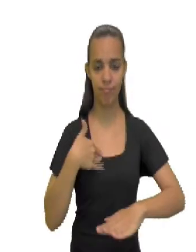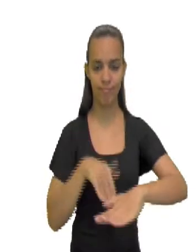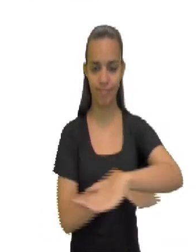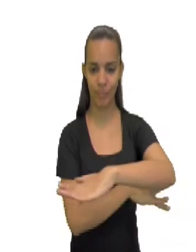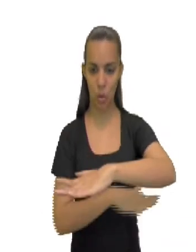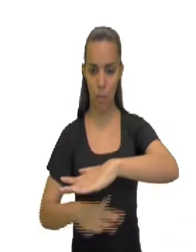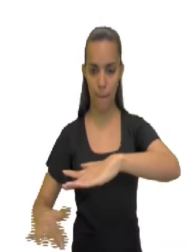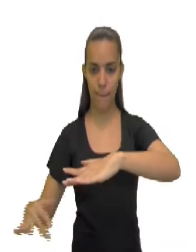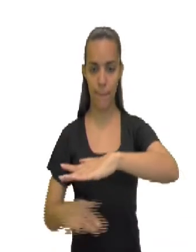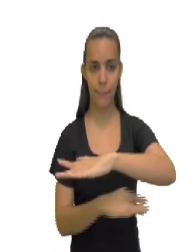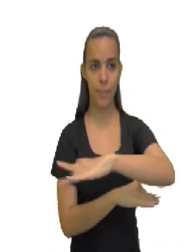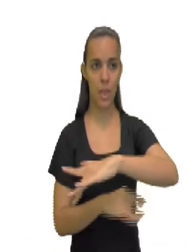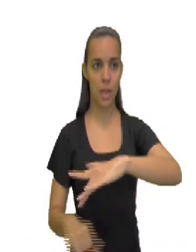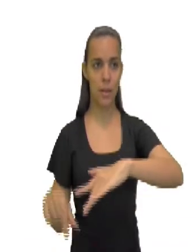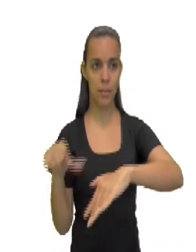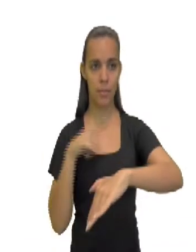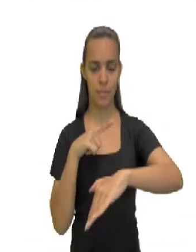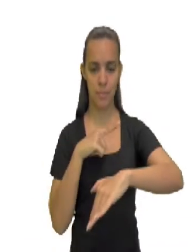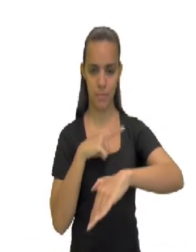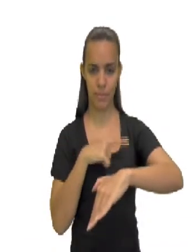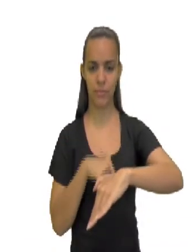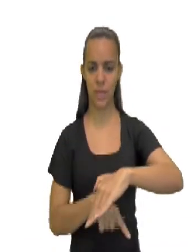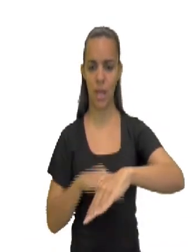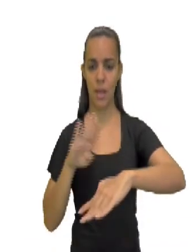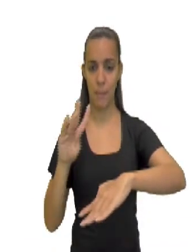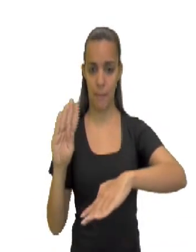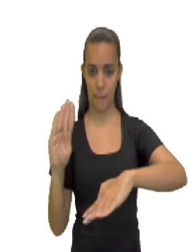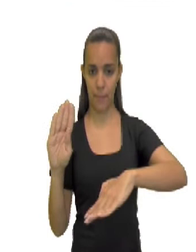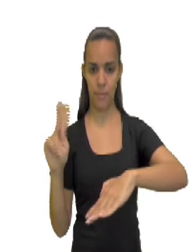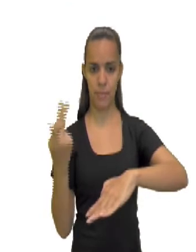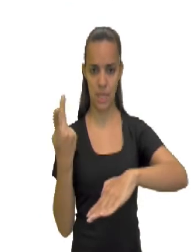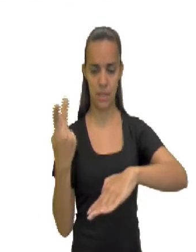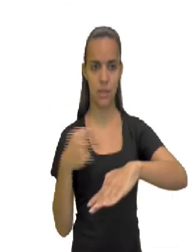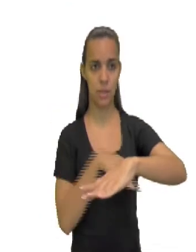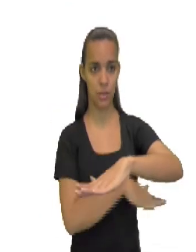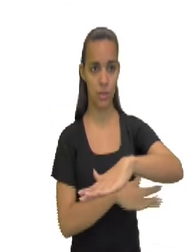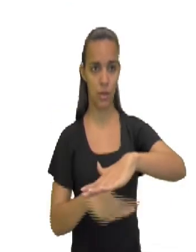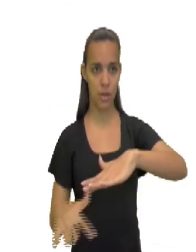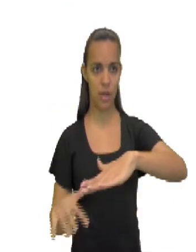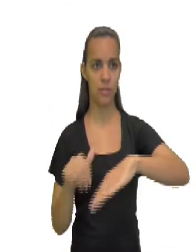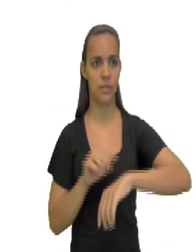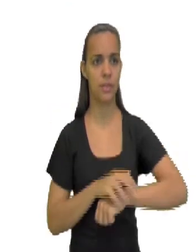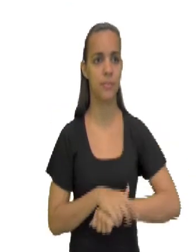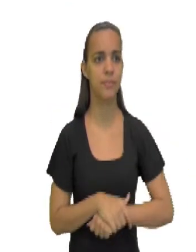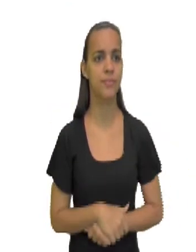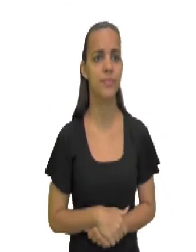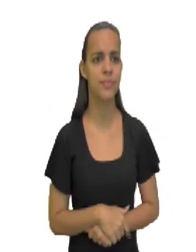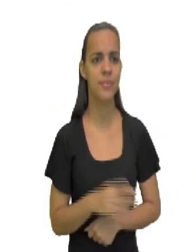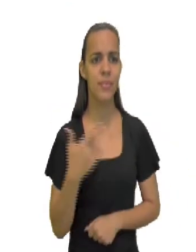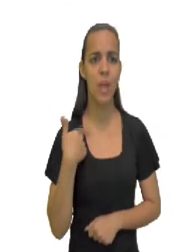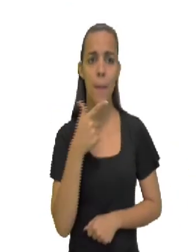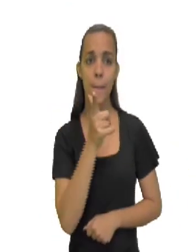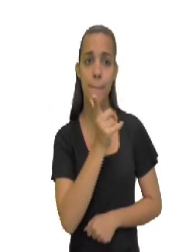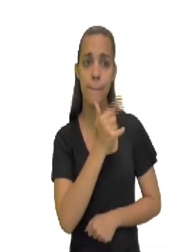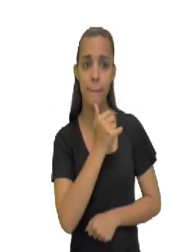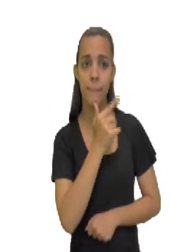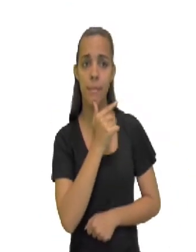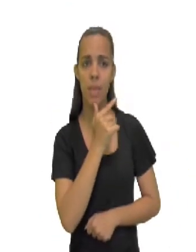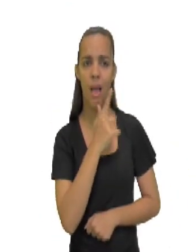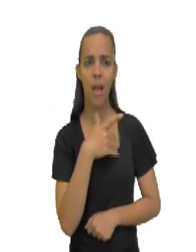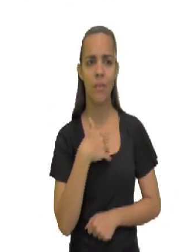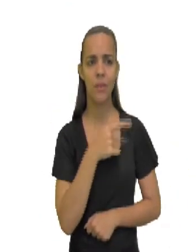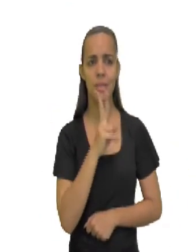área de uma bacia hidrográfica, pois as águas que eventualmente escoam nesses